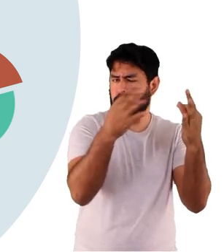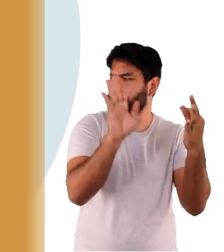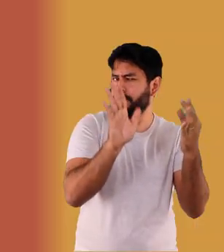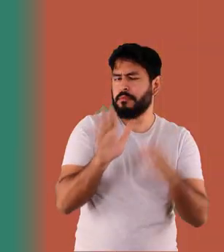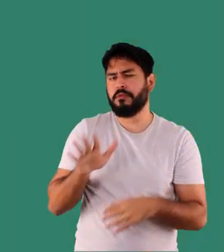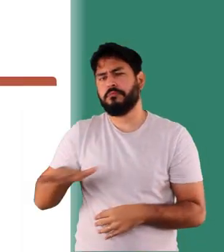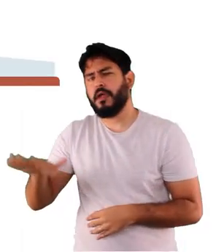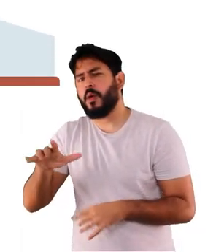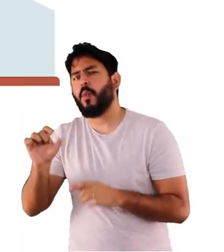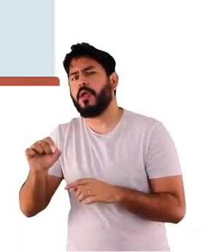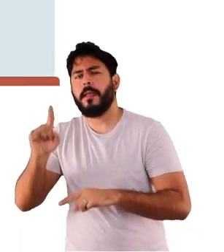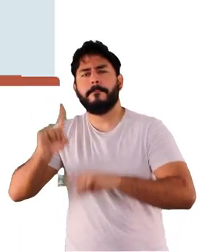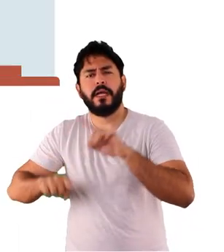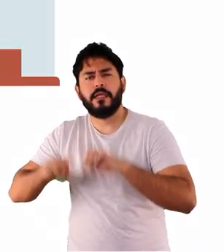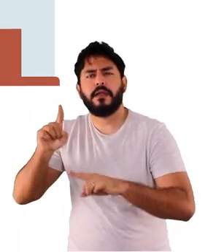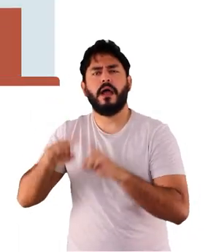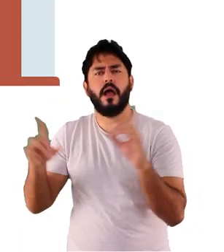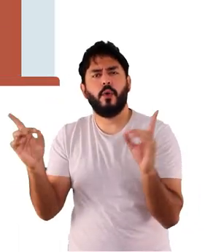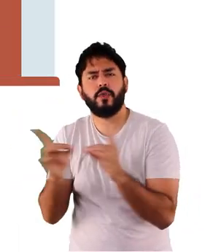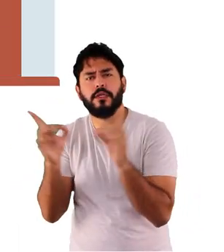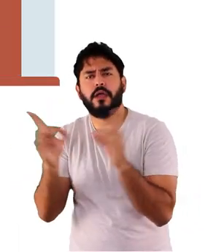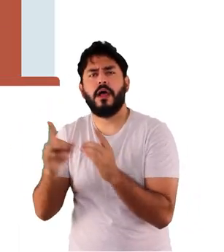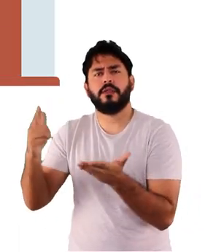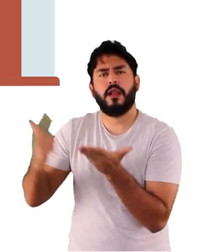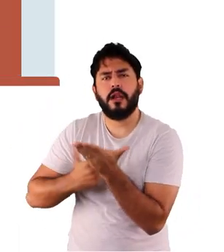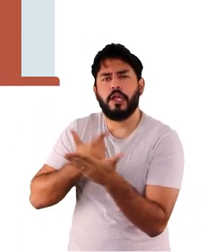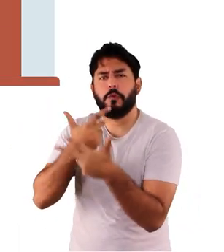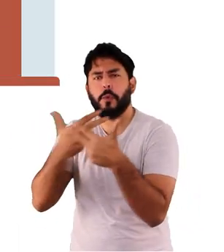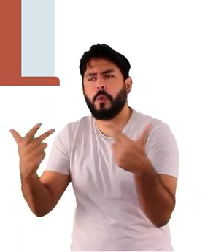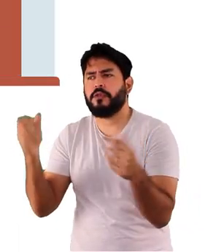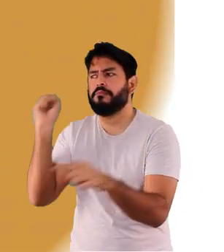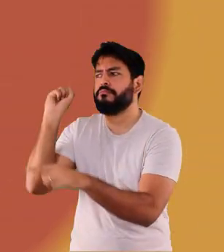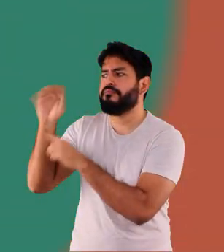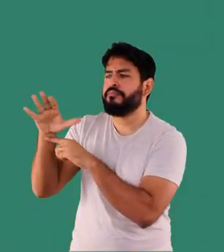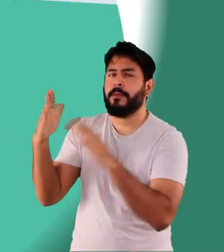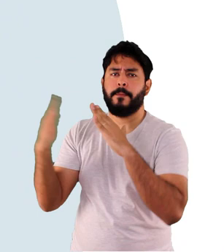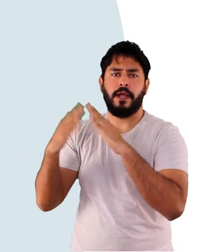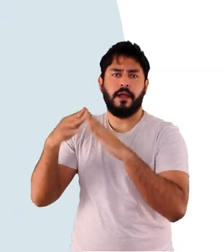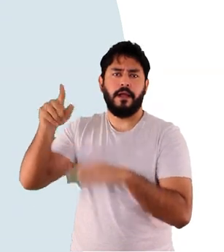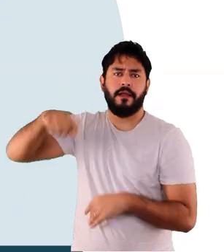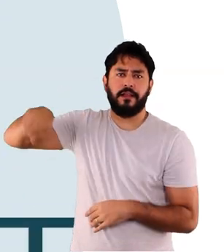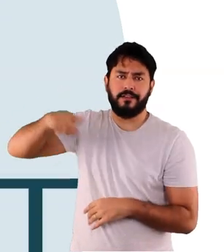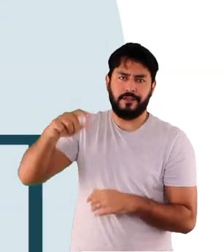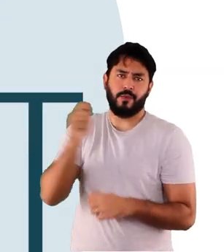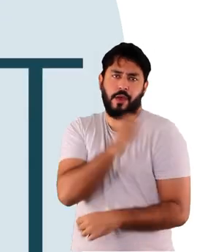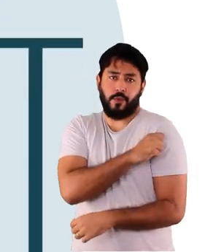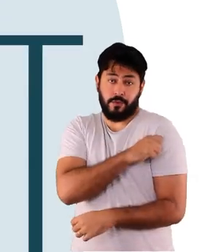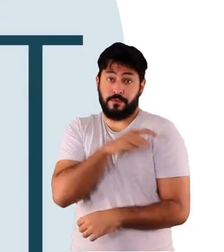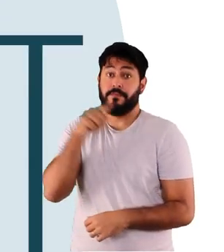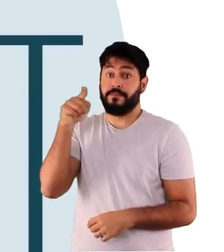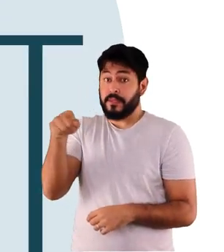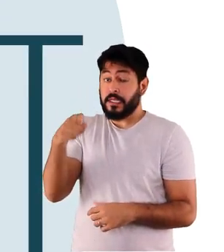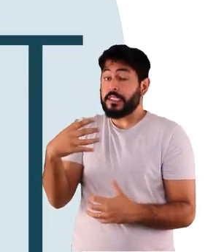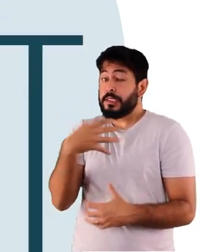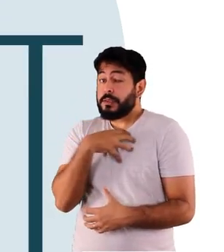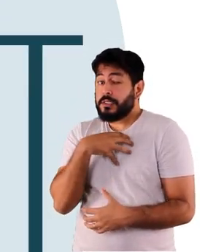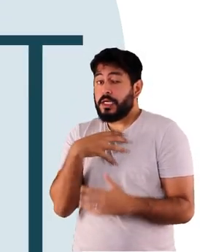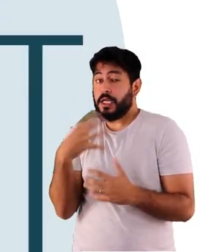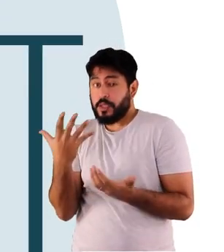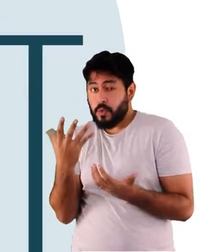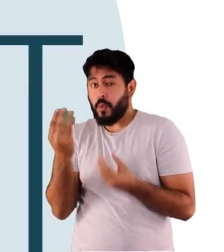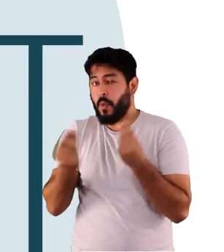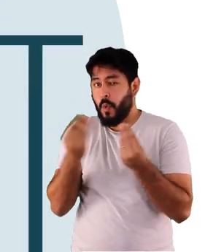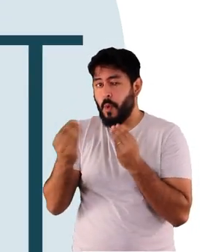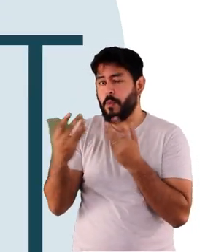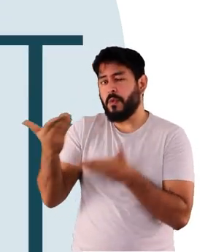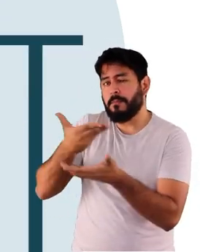tecnologia digital. Materiais didáticos poderão ser enviados para a casa do estudante. Nesse modelo, a interação entre os professores e